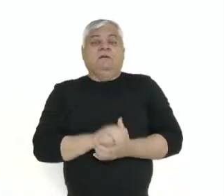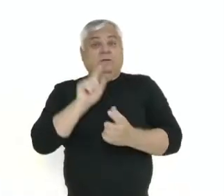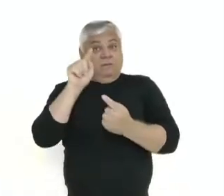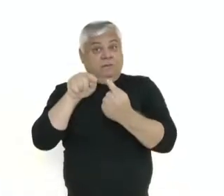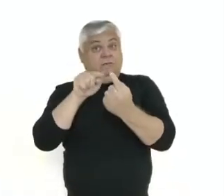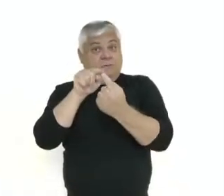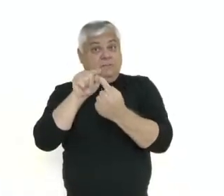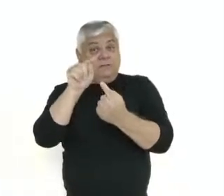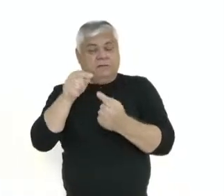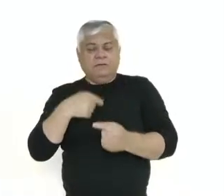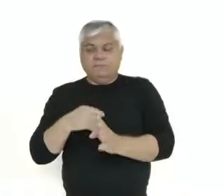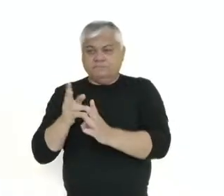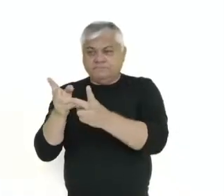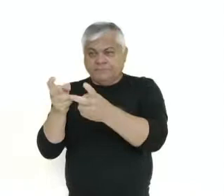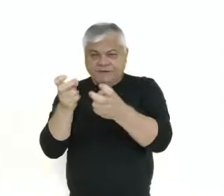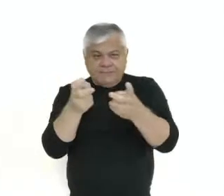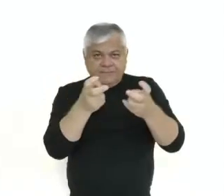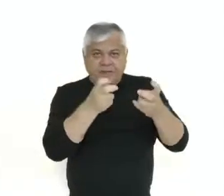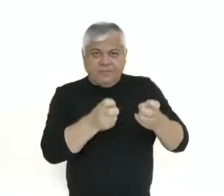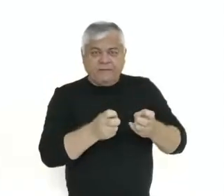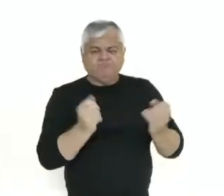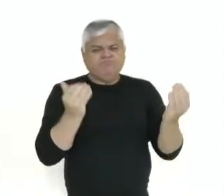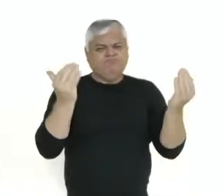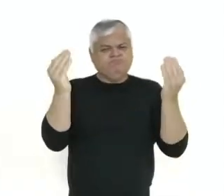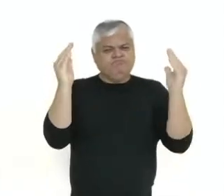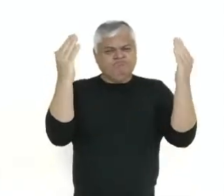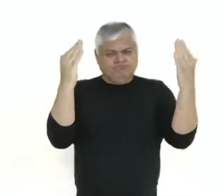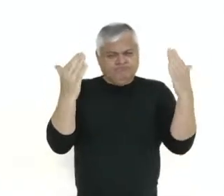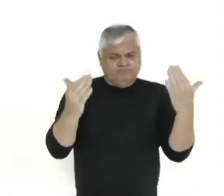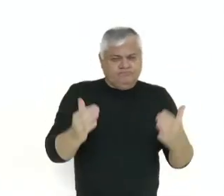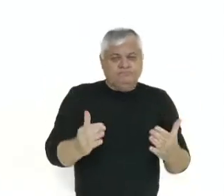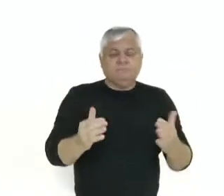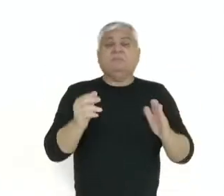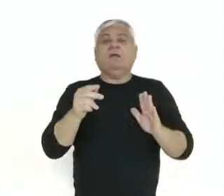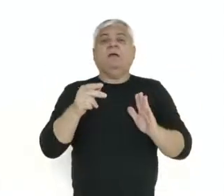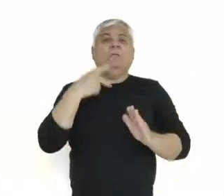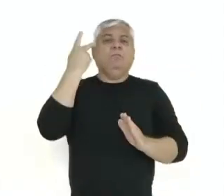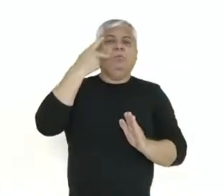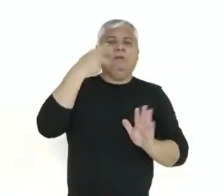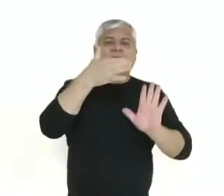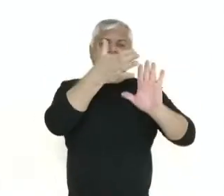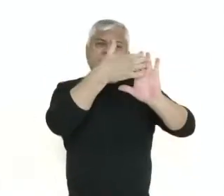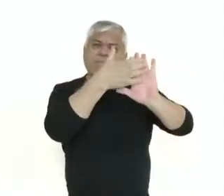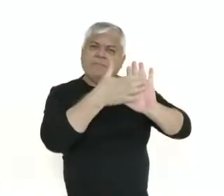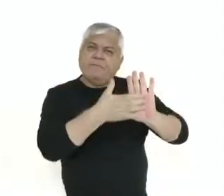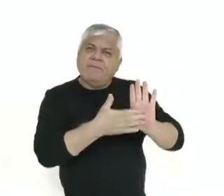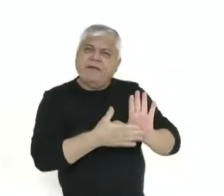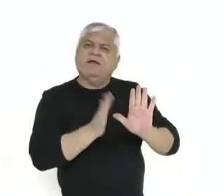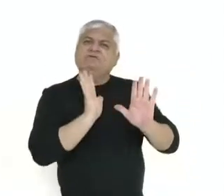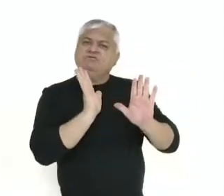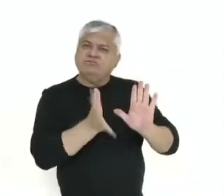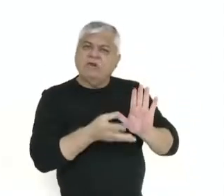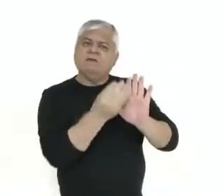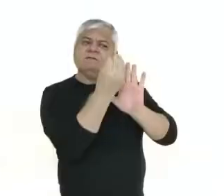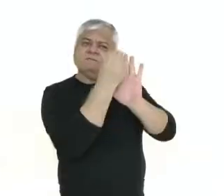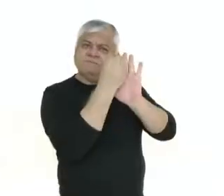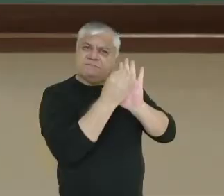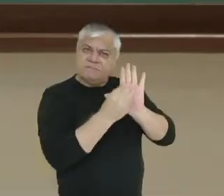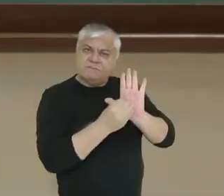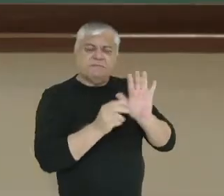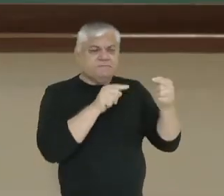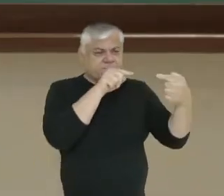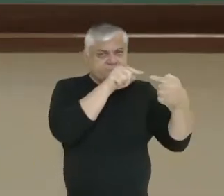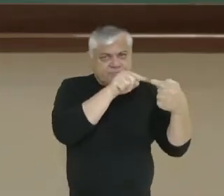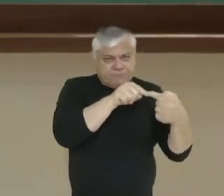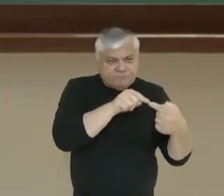objetivo é identificar e analisar as políticas oficiais, ou seja, aquelas políticas que vão ser